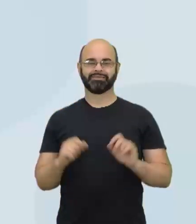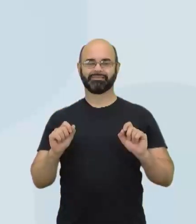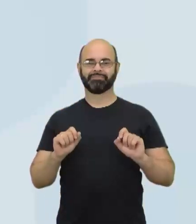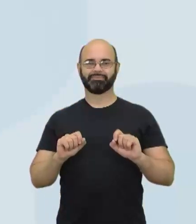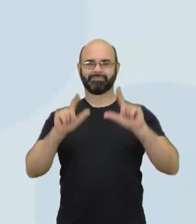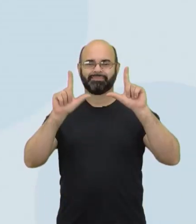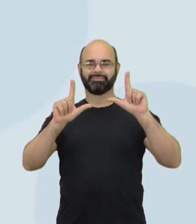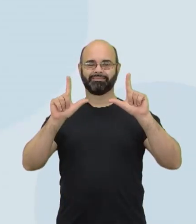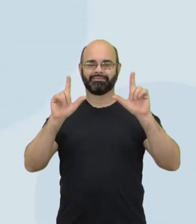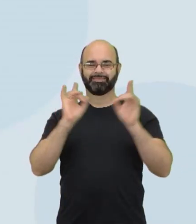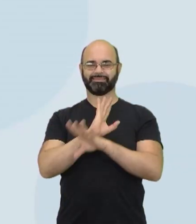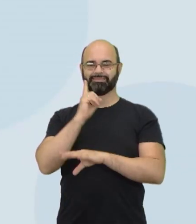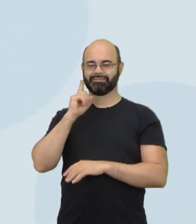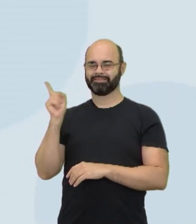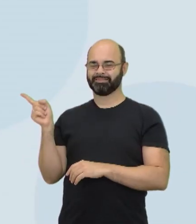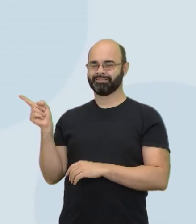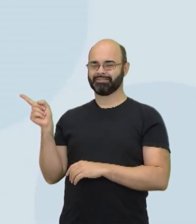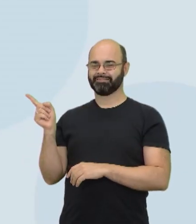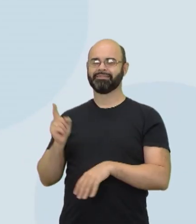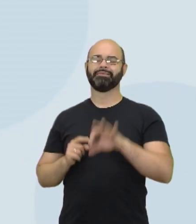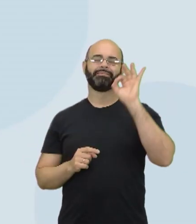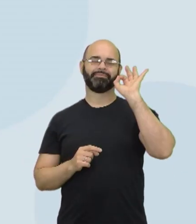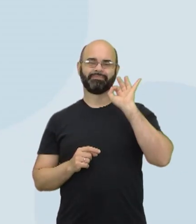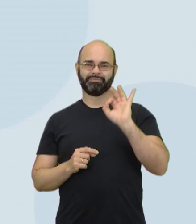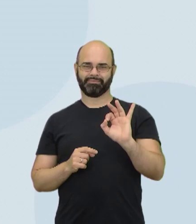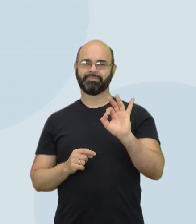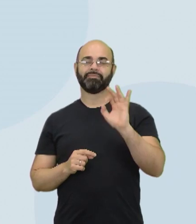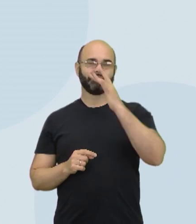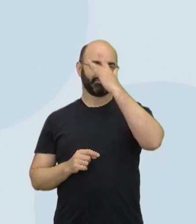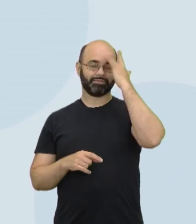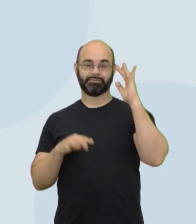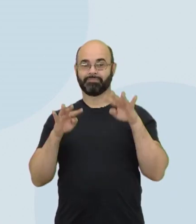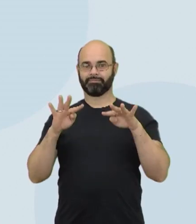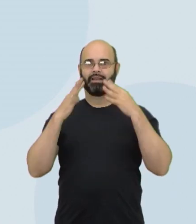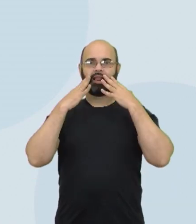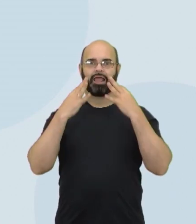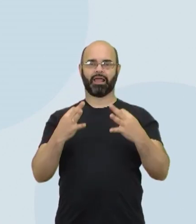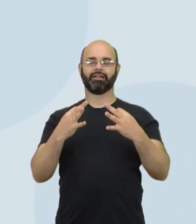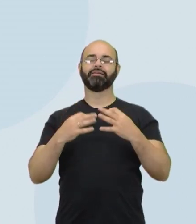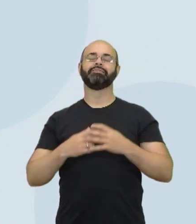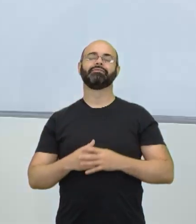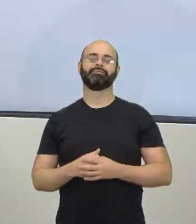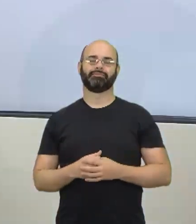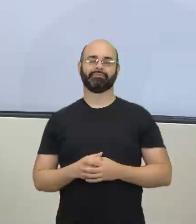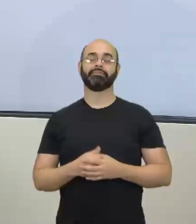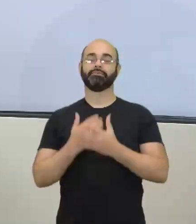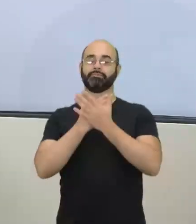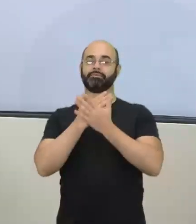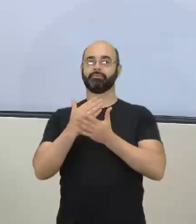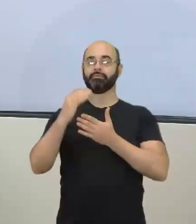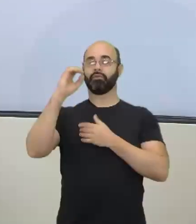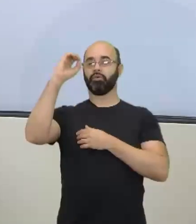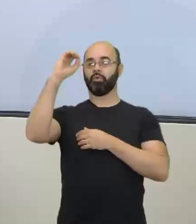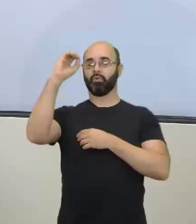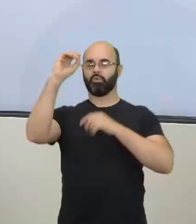Opa, apareceu aí, ó. É isso aí, pessoal. Prestou bastante atenção. Realmente, isso aí começa lá na superfície no horizonte A, no horizonte